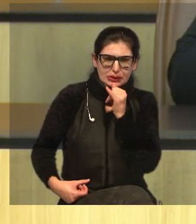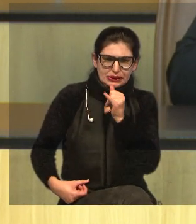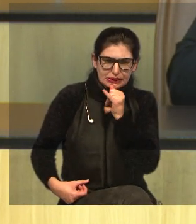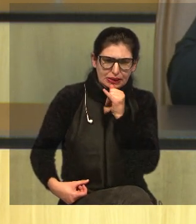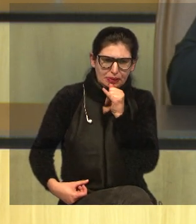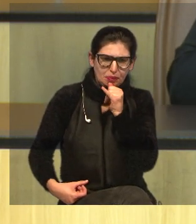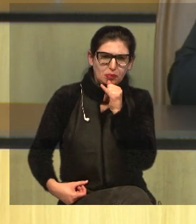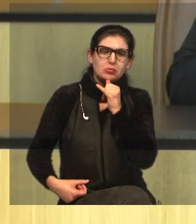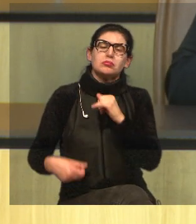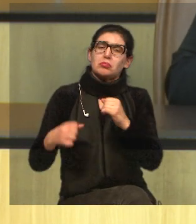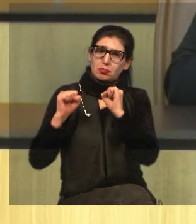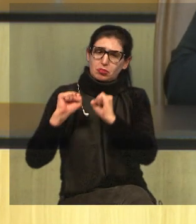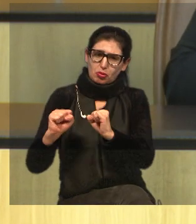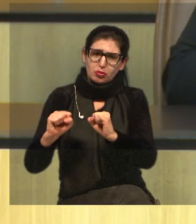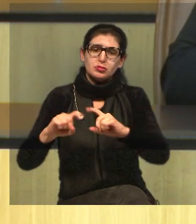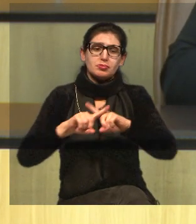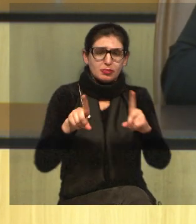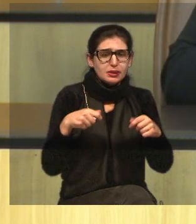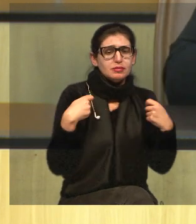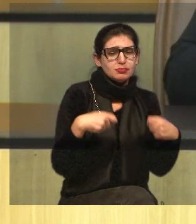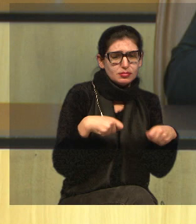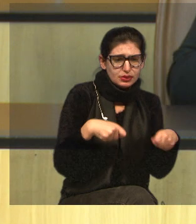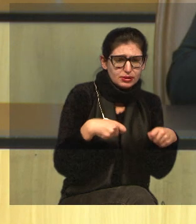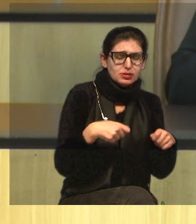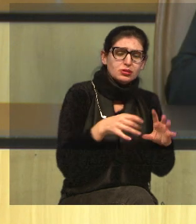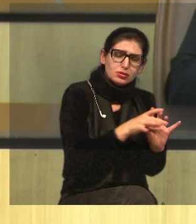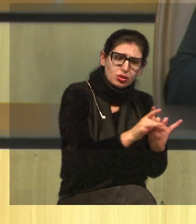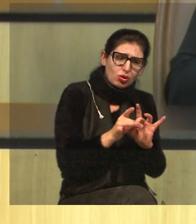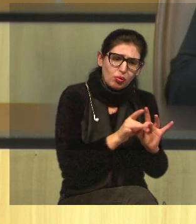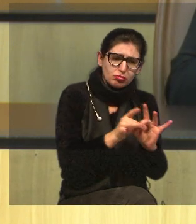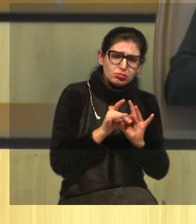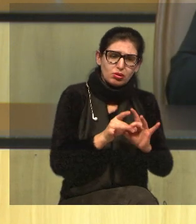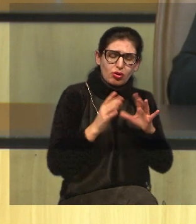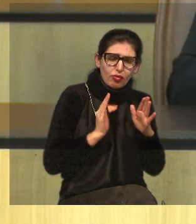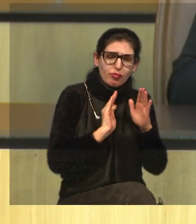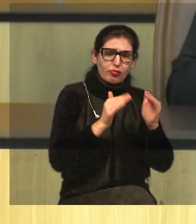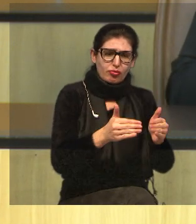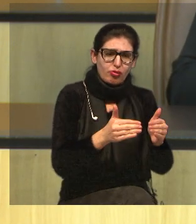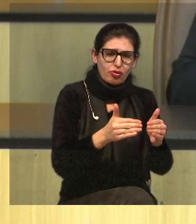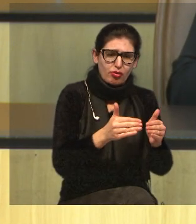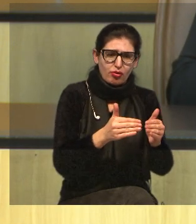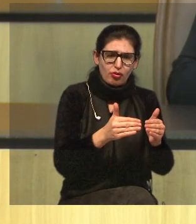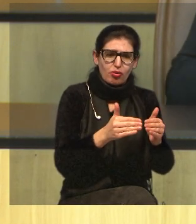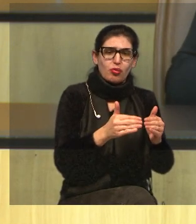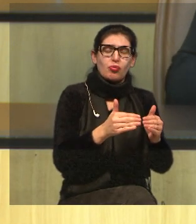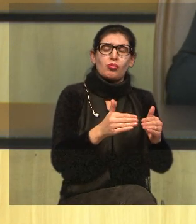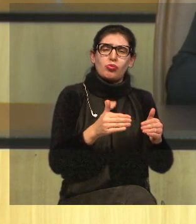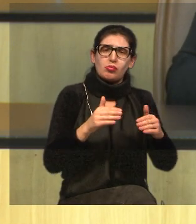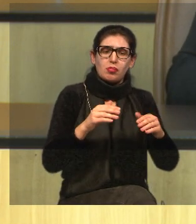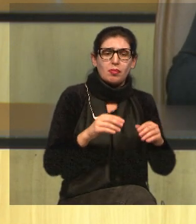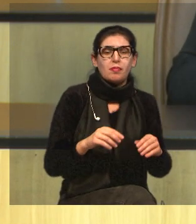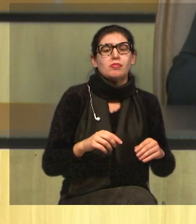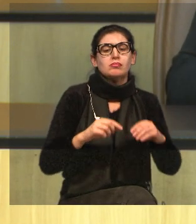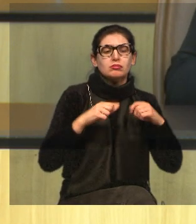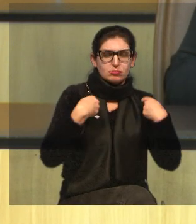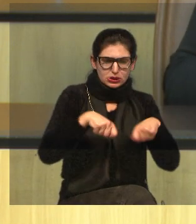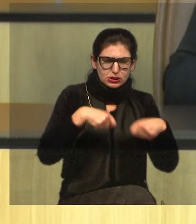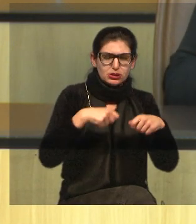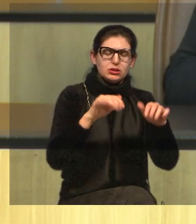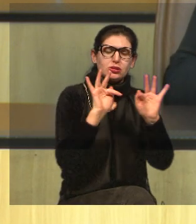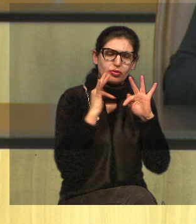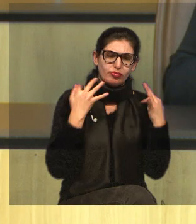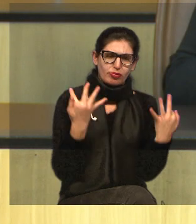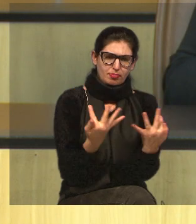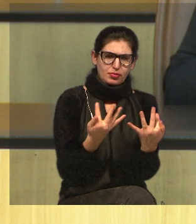convivência familiar e comunitária. Mas a gente tem que investir cada vez mais nessa atenção